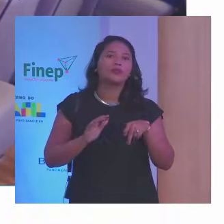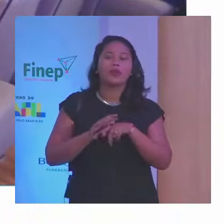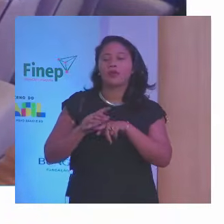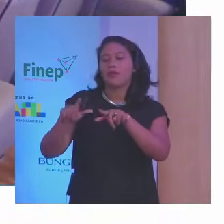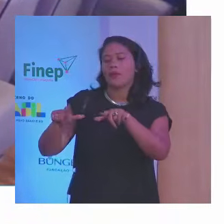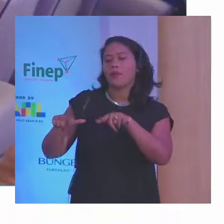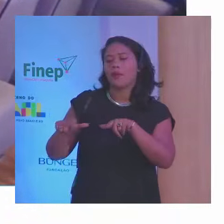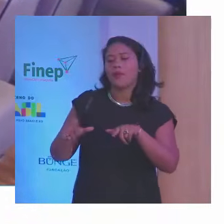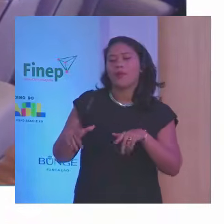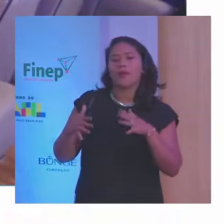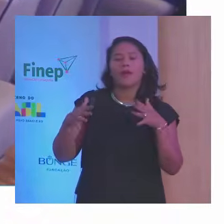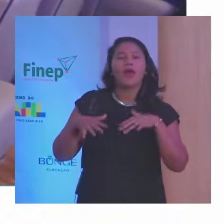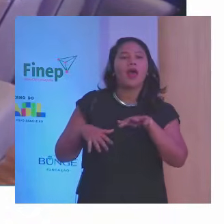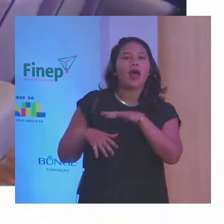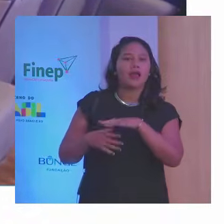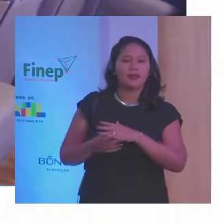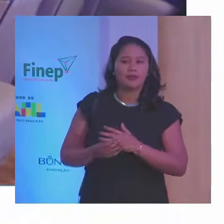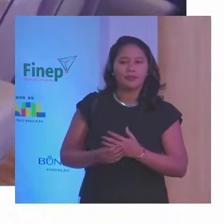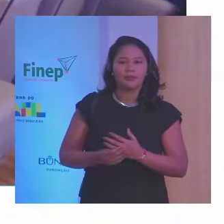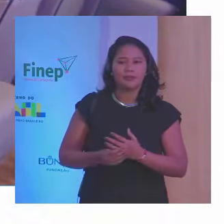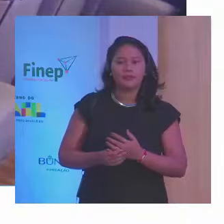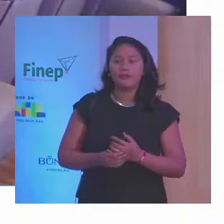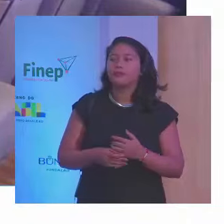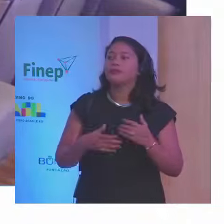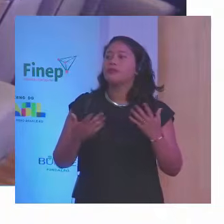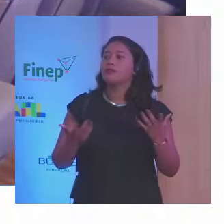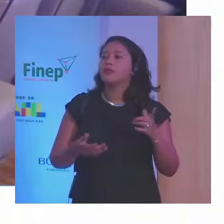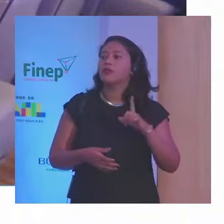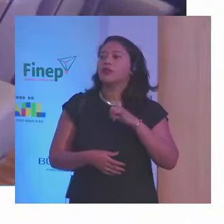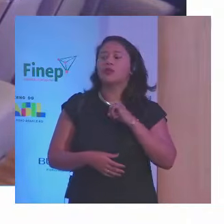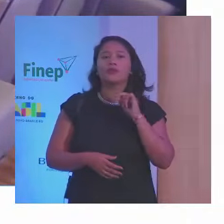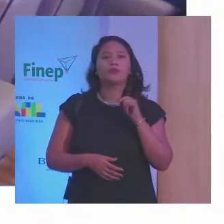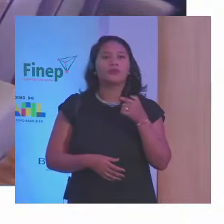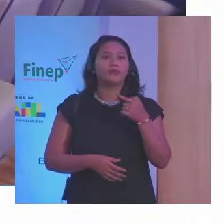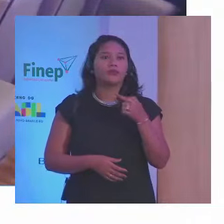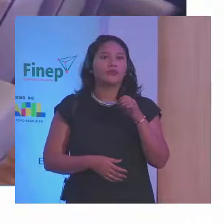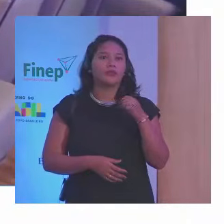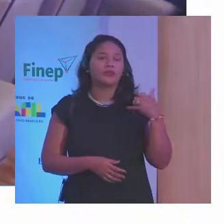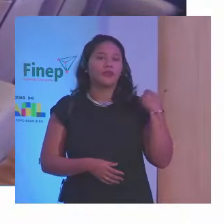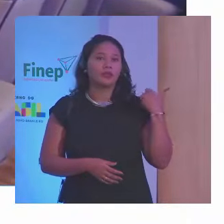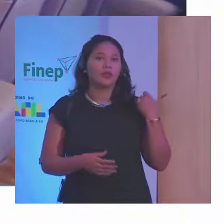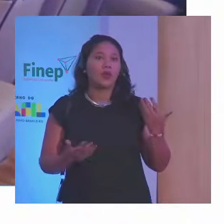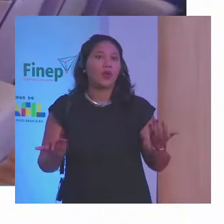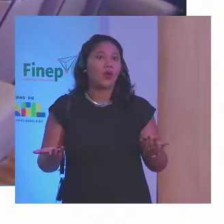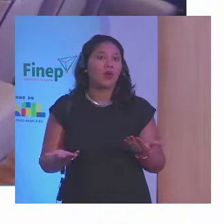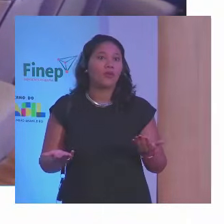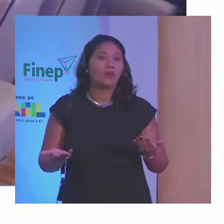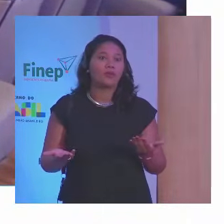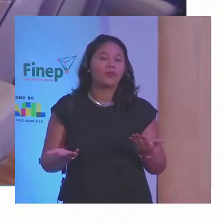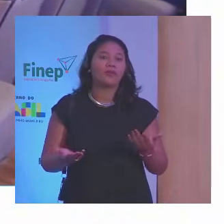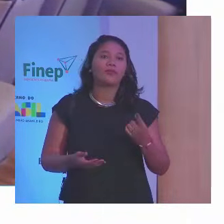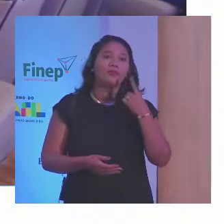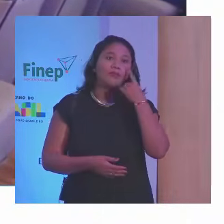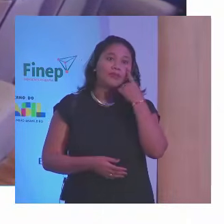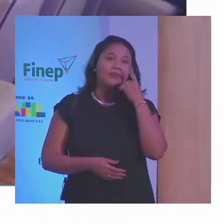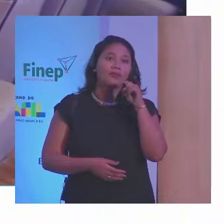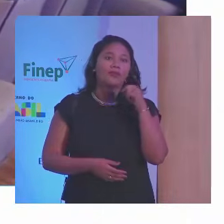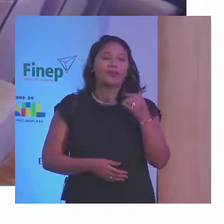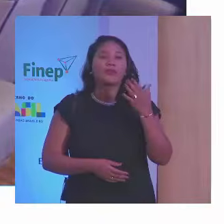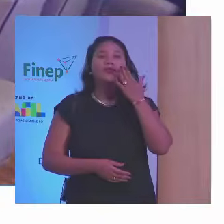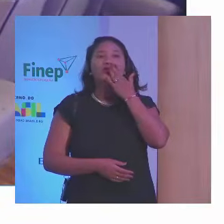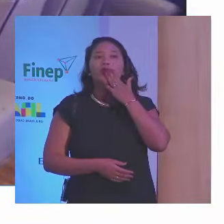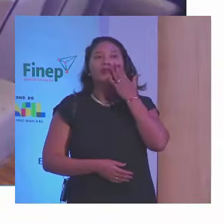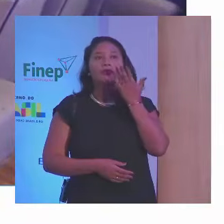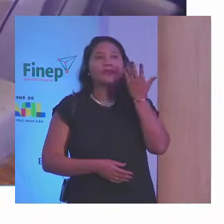diplomas na mesma área. Então, eu tenho 70 anos agora. Eu vejo que a falácia que eu ouvia quando